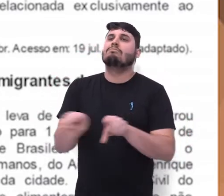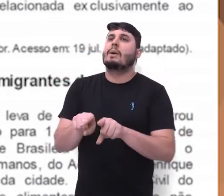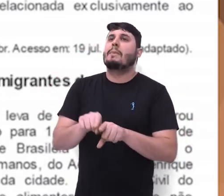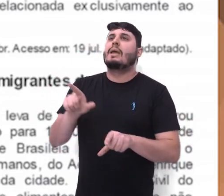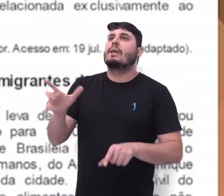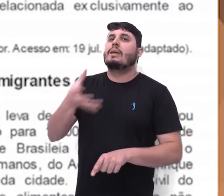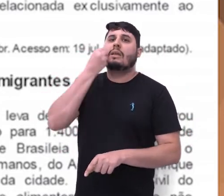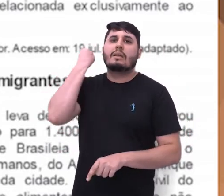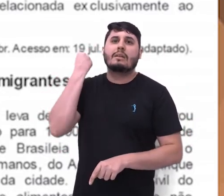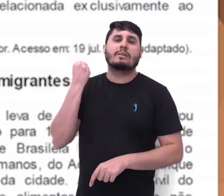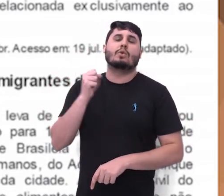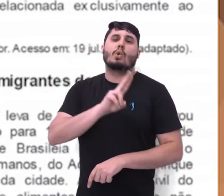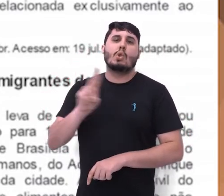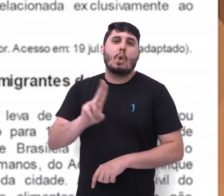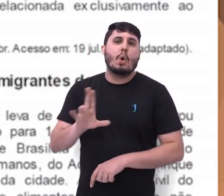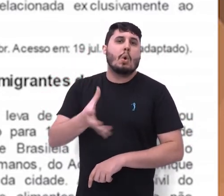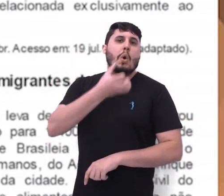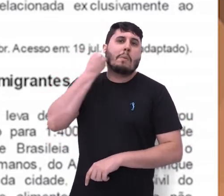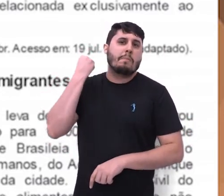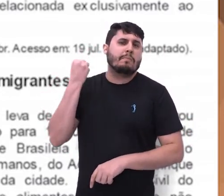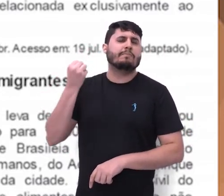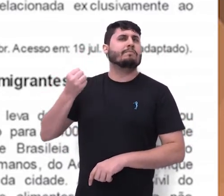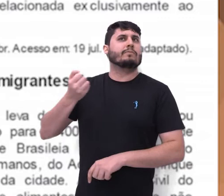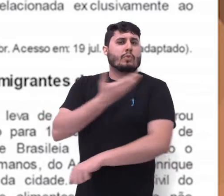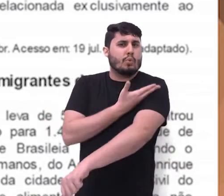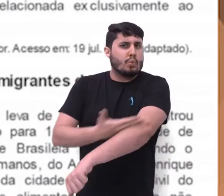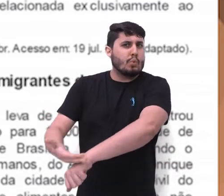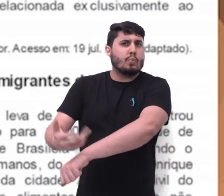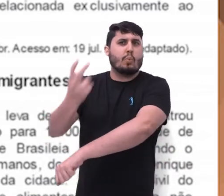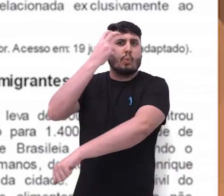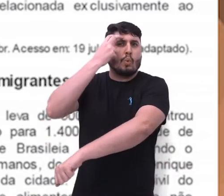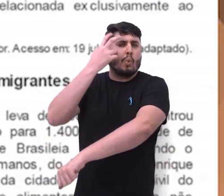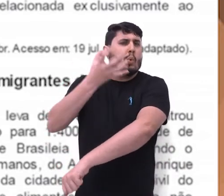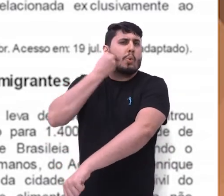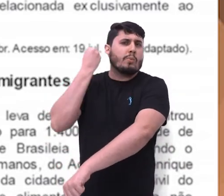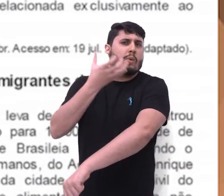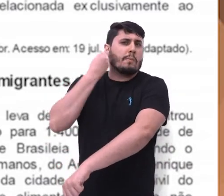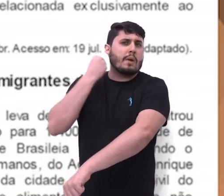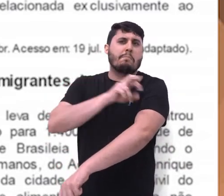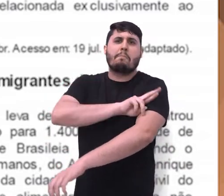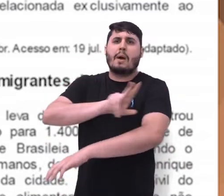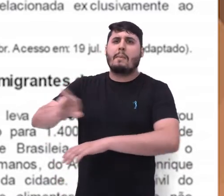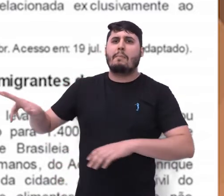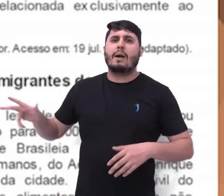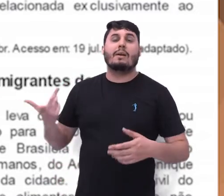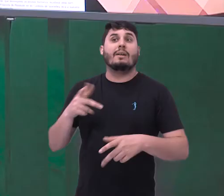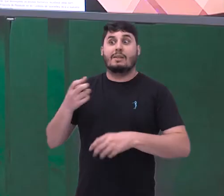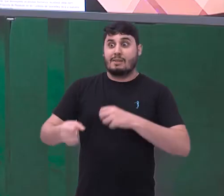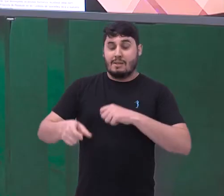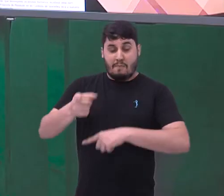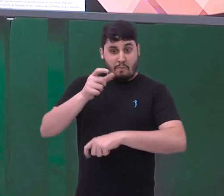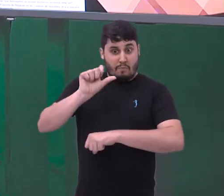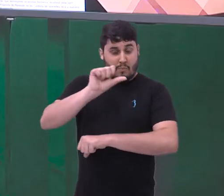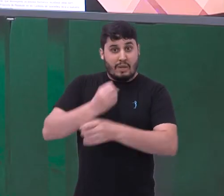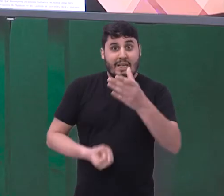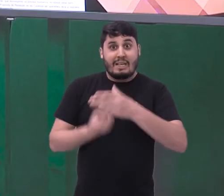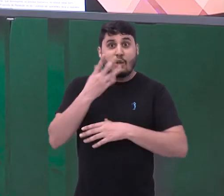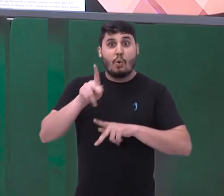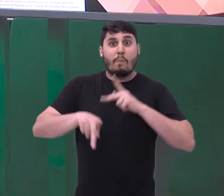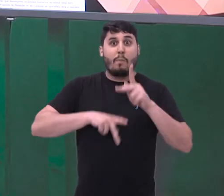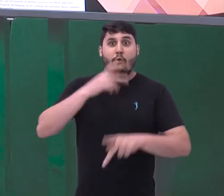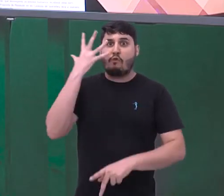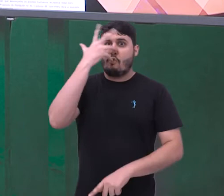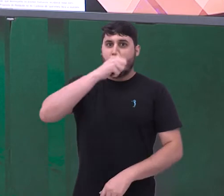herdou nomes, sobrenomes, sotaques, costumes, comidas e vestimentas. E se fez esse povo lindo, que é o povo